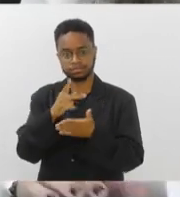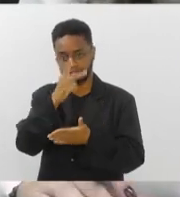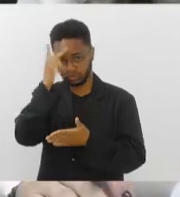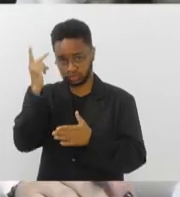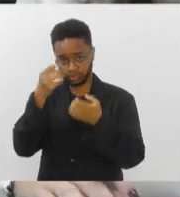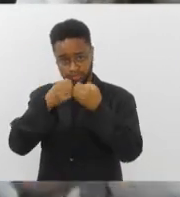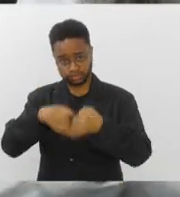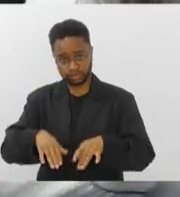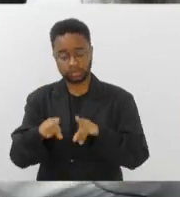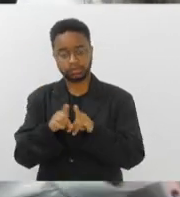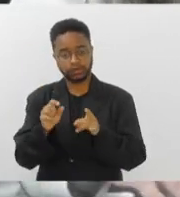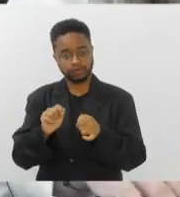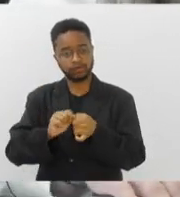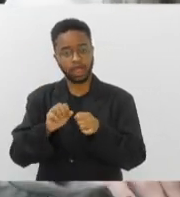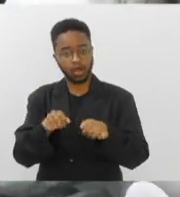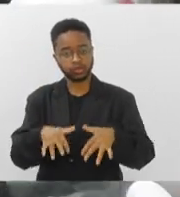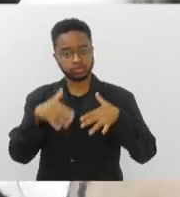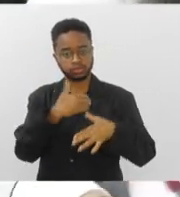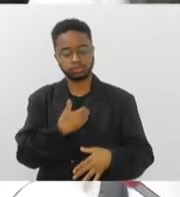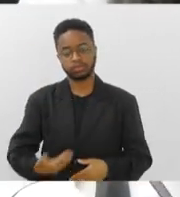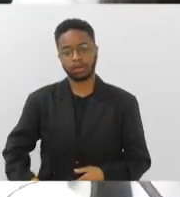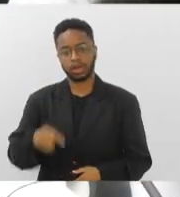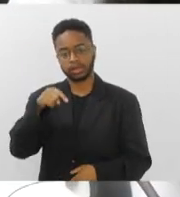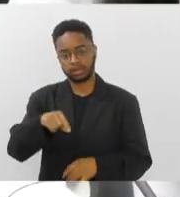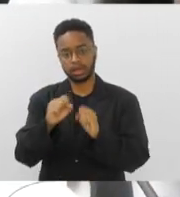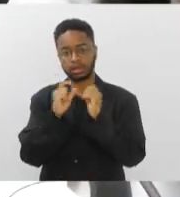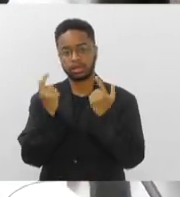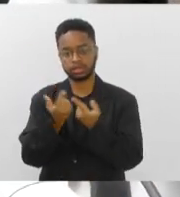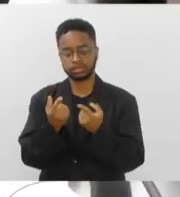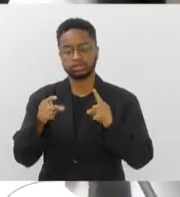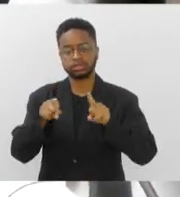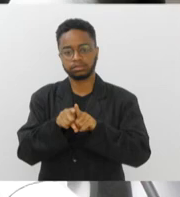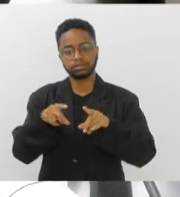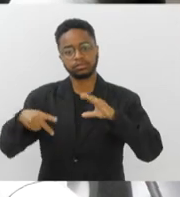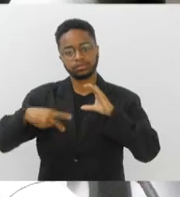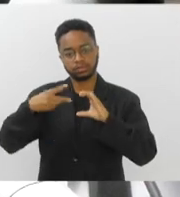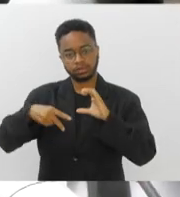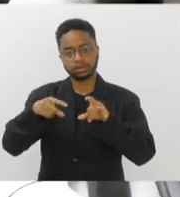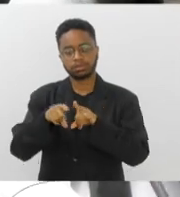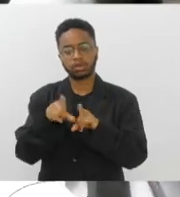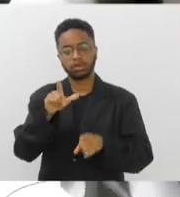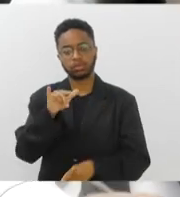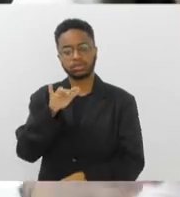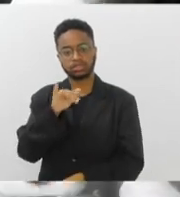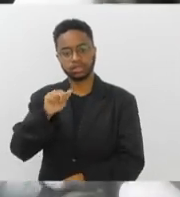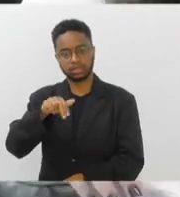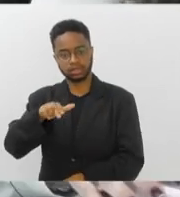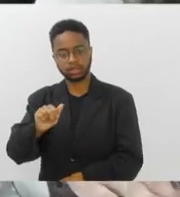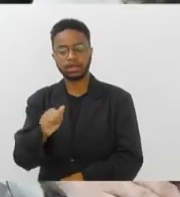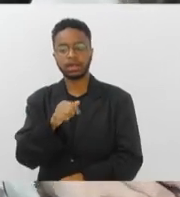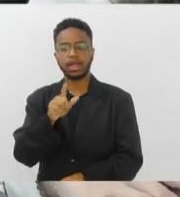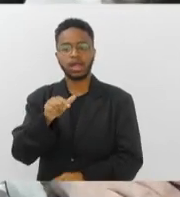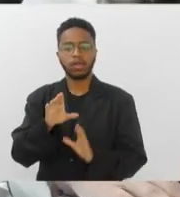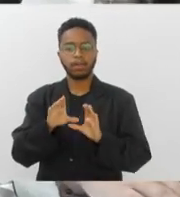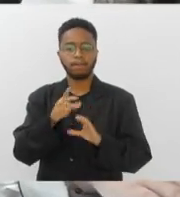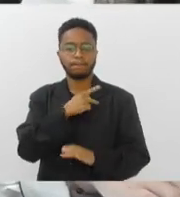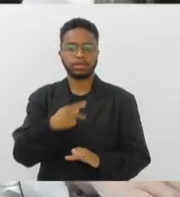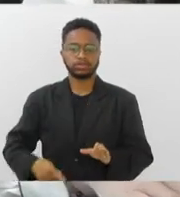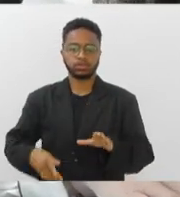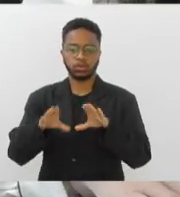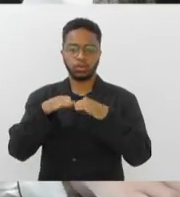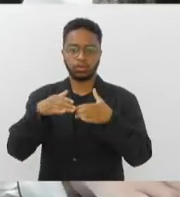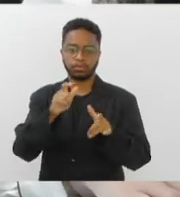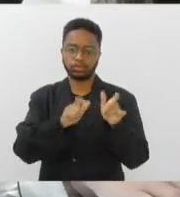Fizemos audiências públicas já aqui, na LERJ, também na Câmara. Luciana e Fred Pacheco são presidentes da Comissão de Pessoas